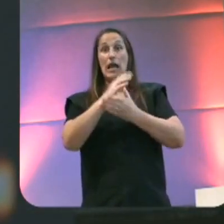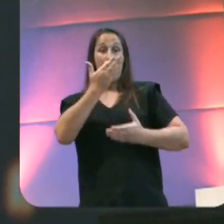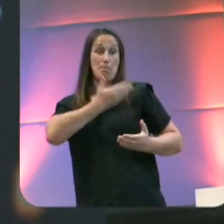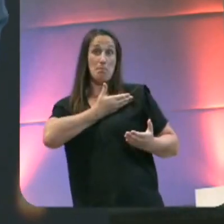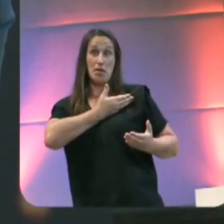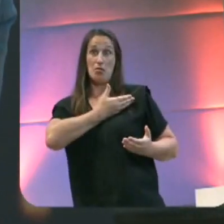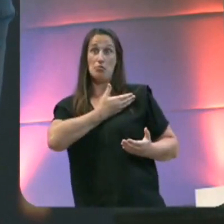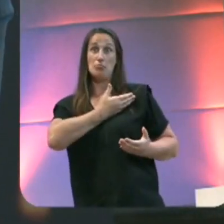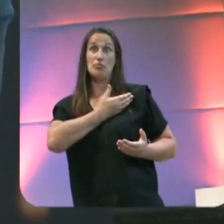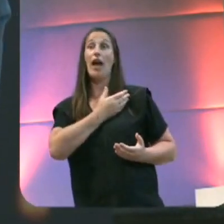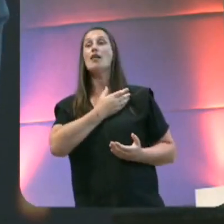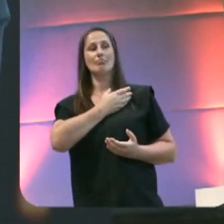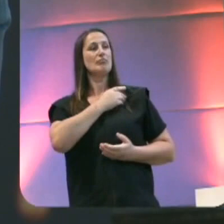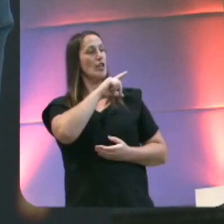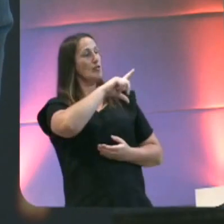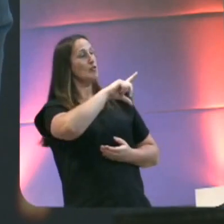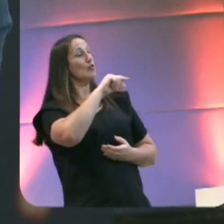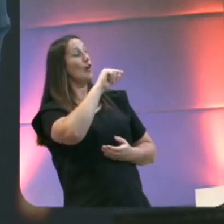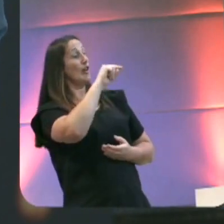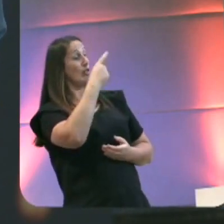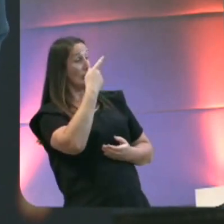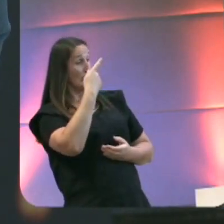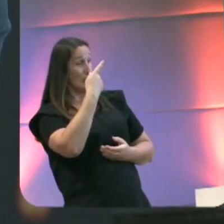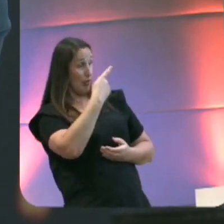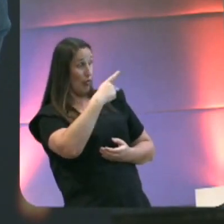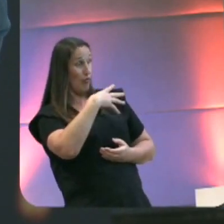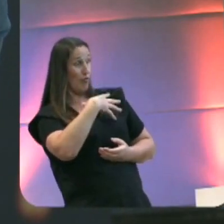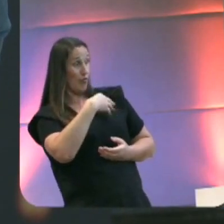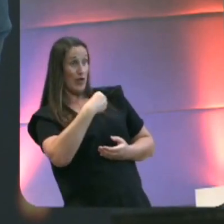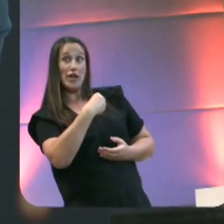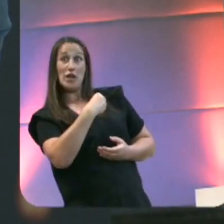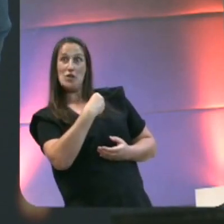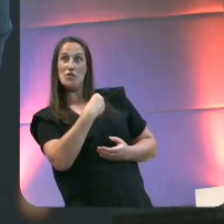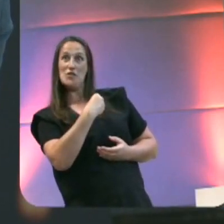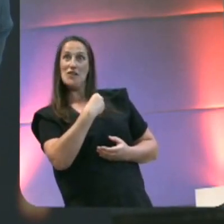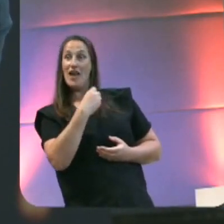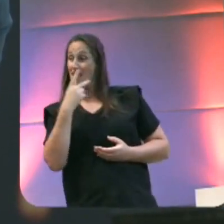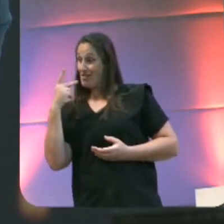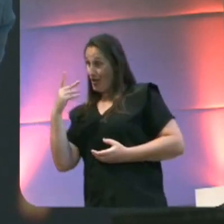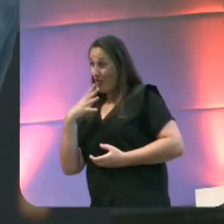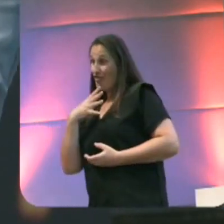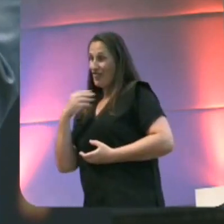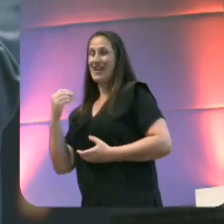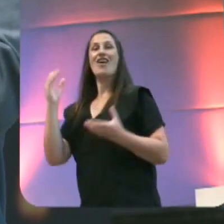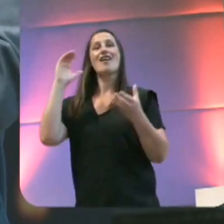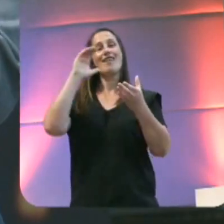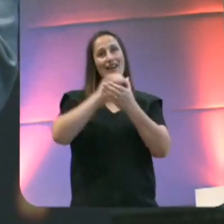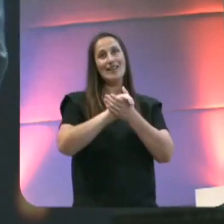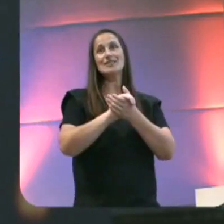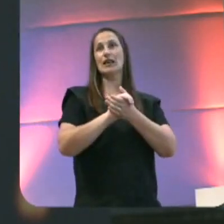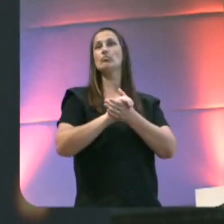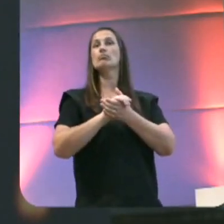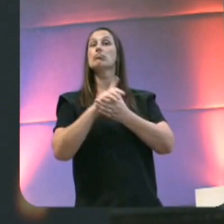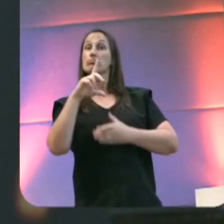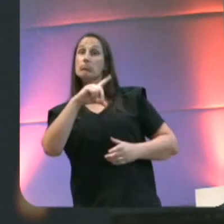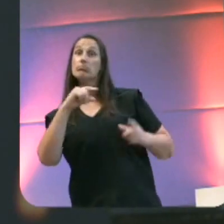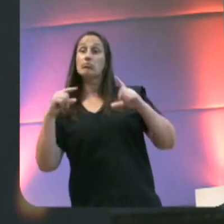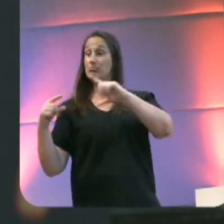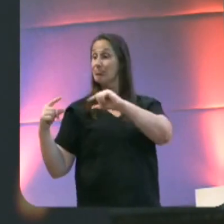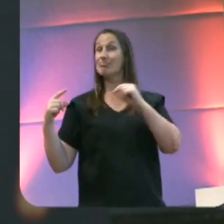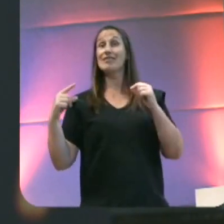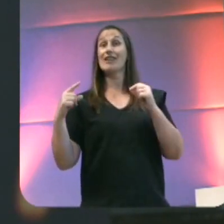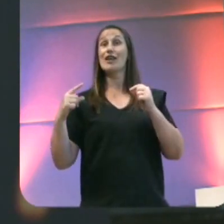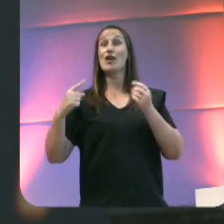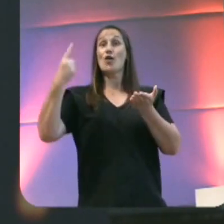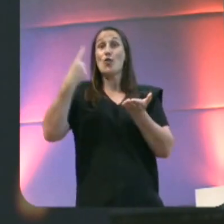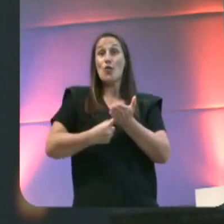amigas, e eles decidiam: olha, o meu filho vai ser vai tomar a sua filha em casamento, e faziam um